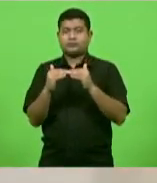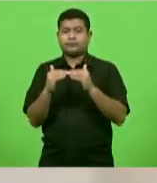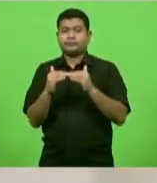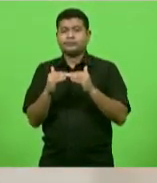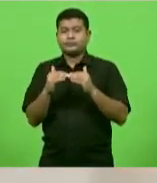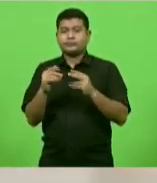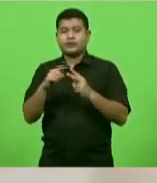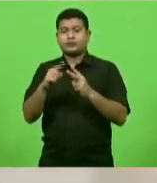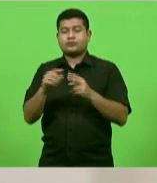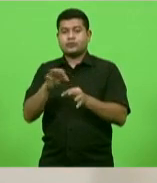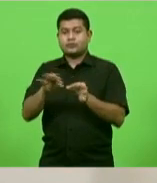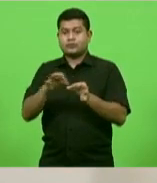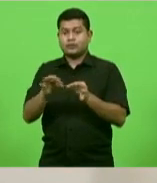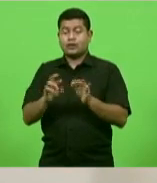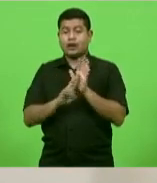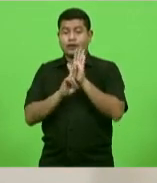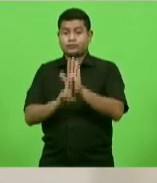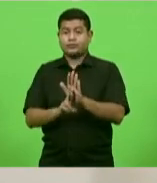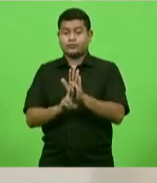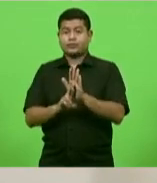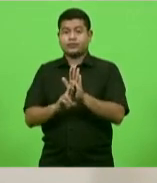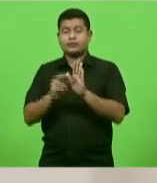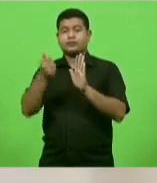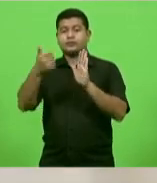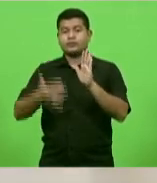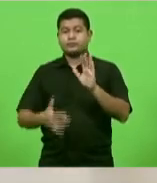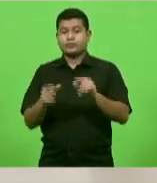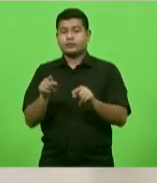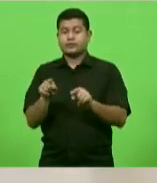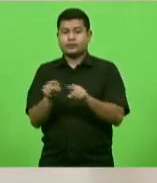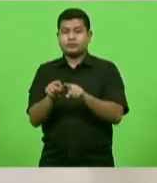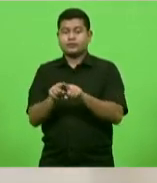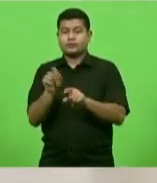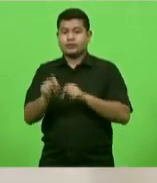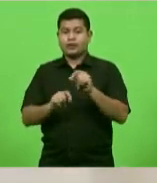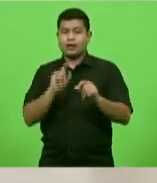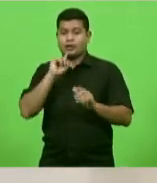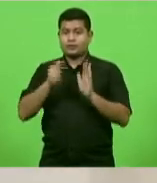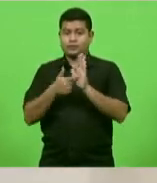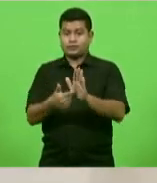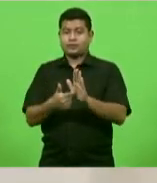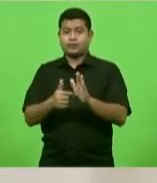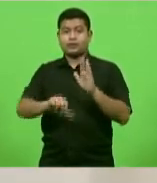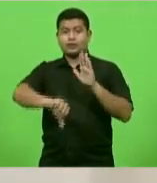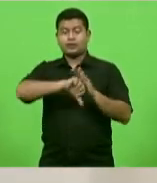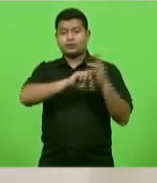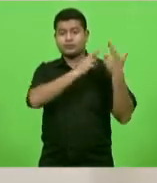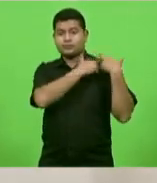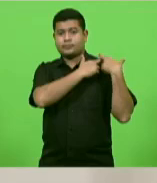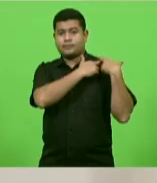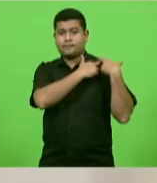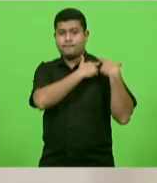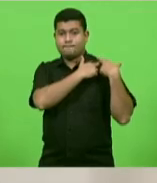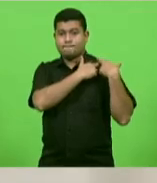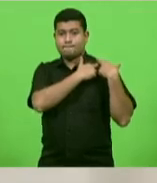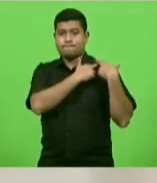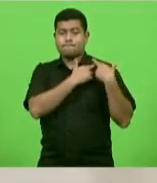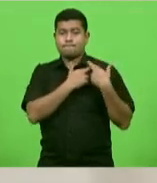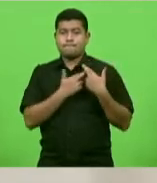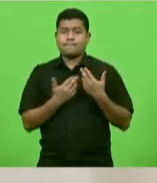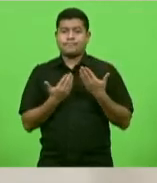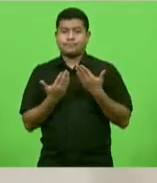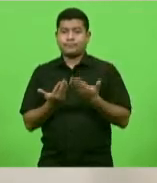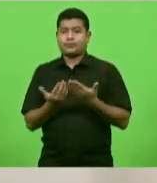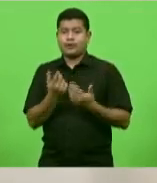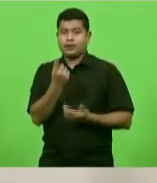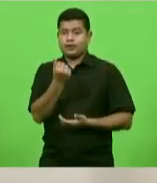outra. A representação contém ainda as seguintes acusações e crimes de responsabilidade: destinação